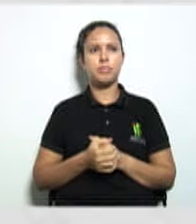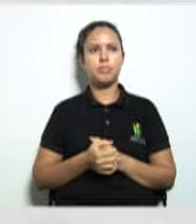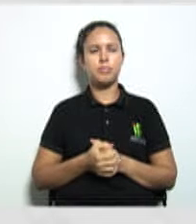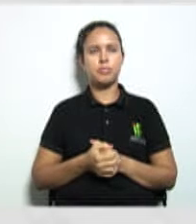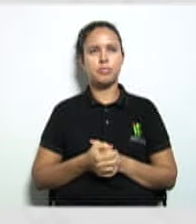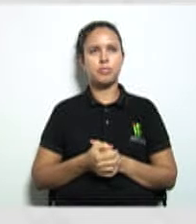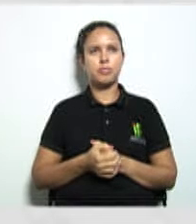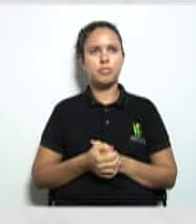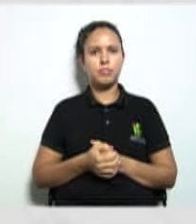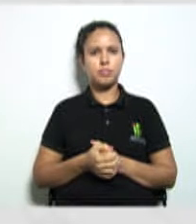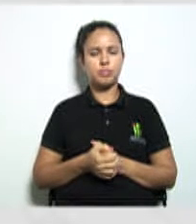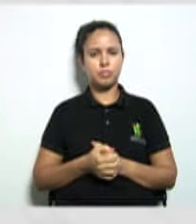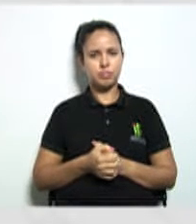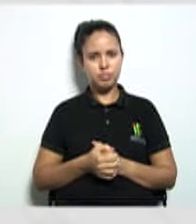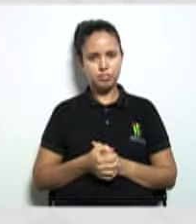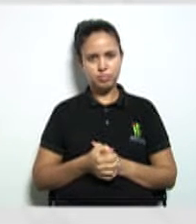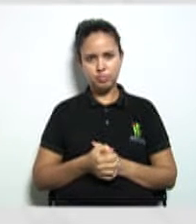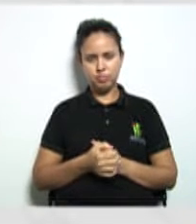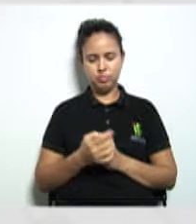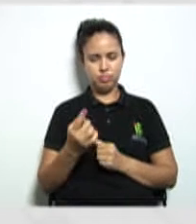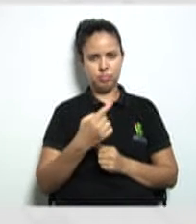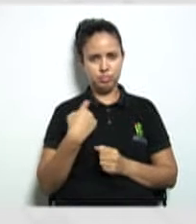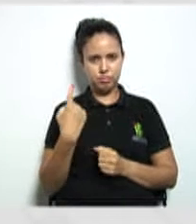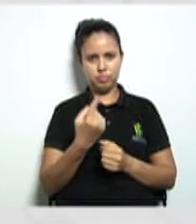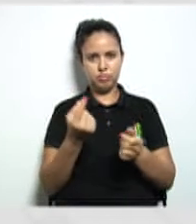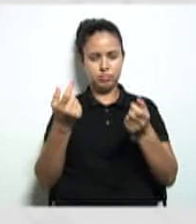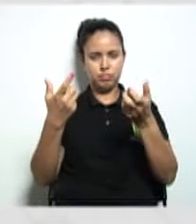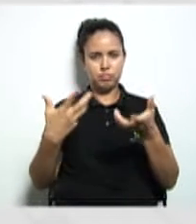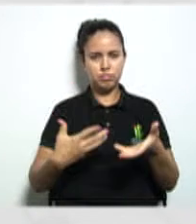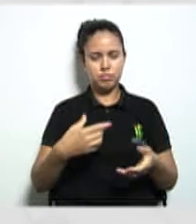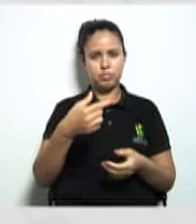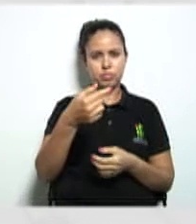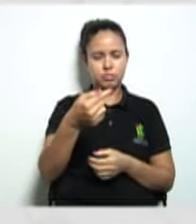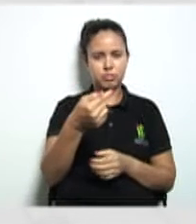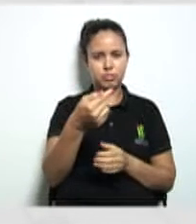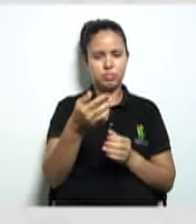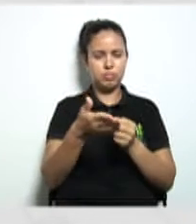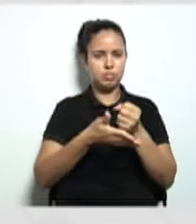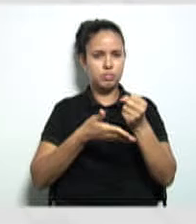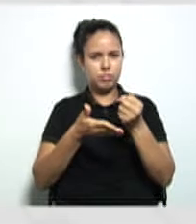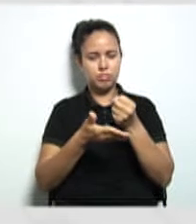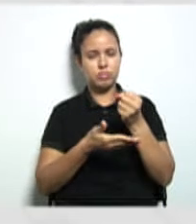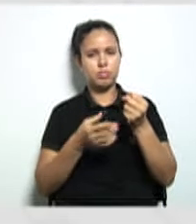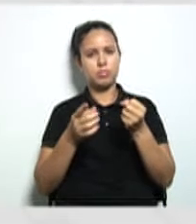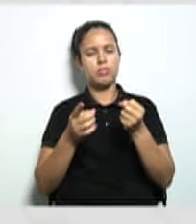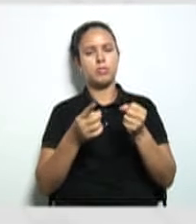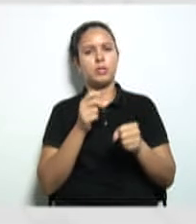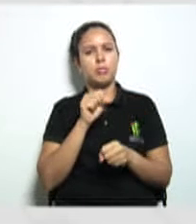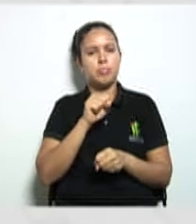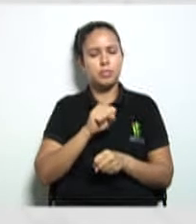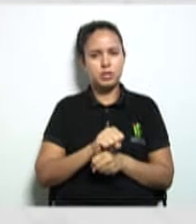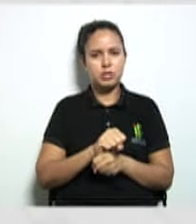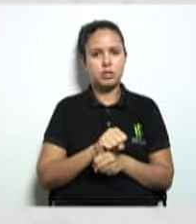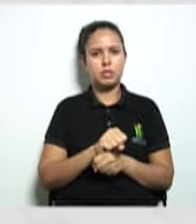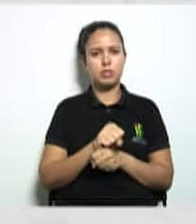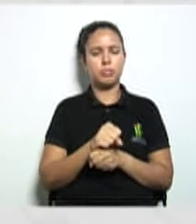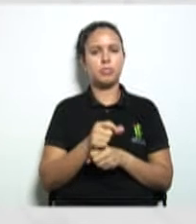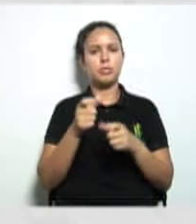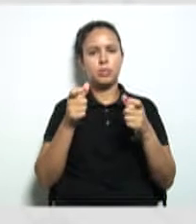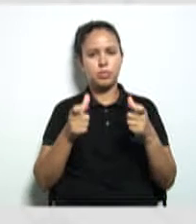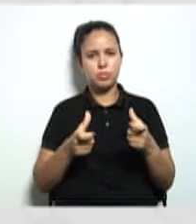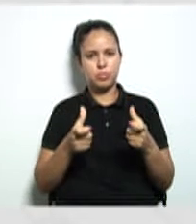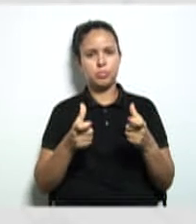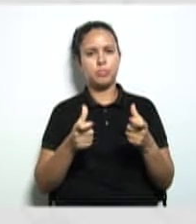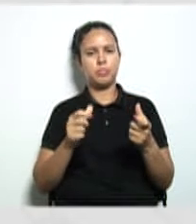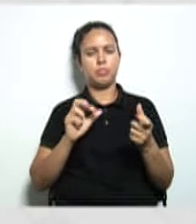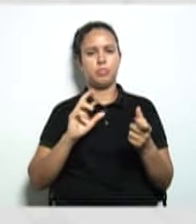né, sobre o 7º princípio. Quando paramos aqui nesse tópico, aonde ele diz aqui,